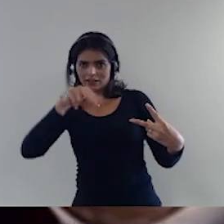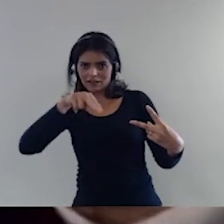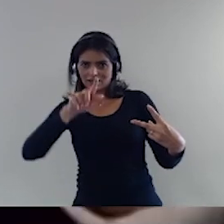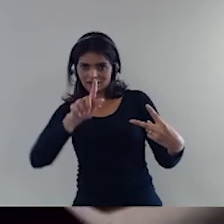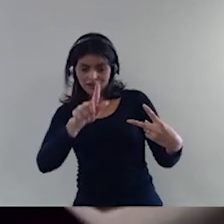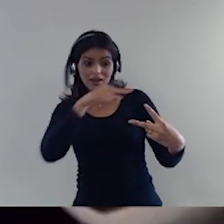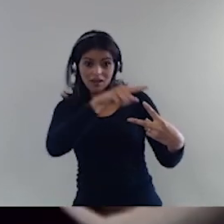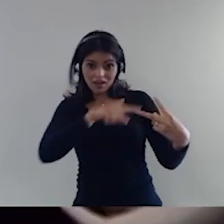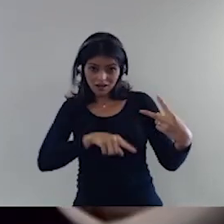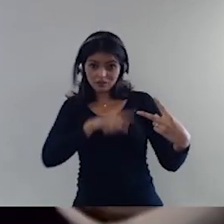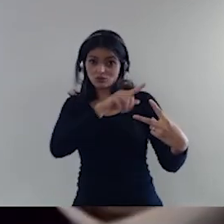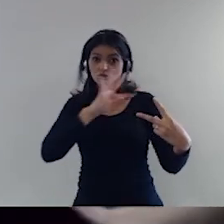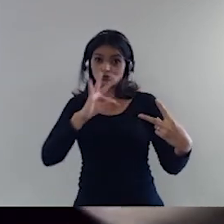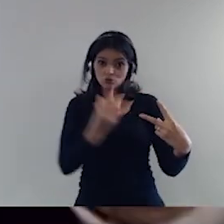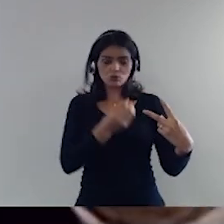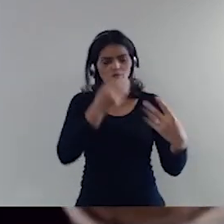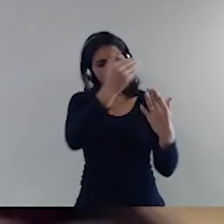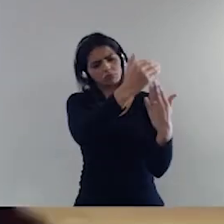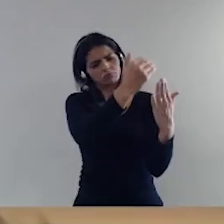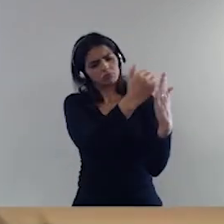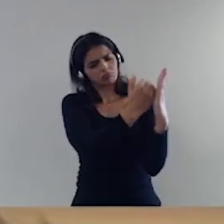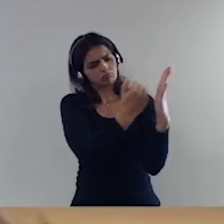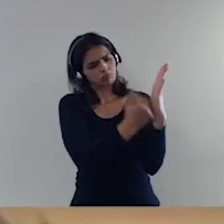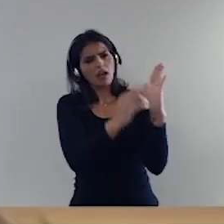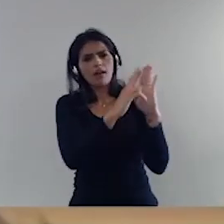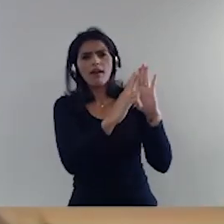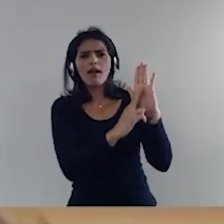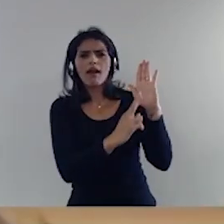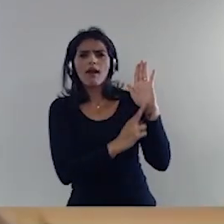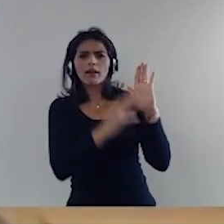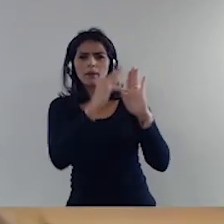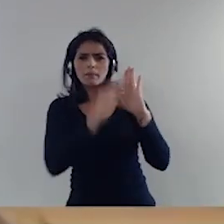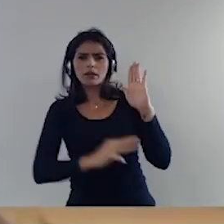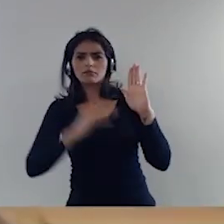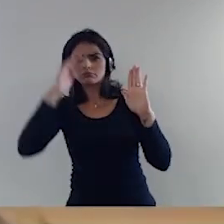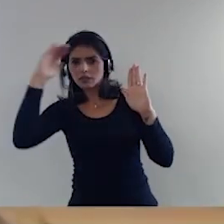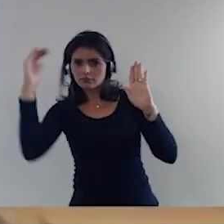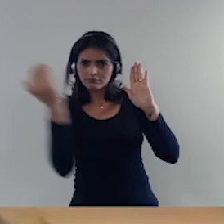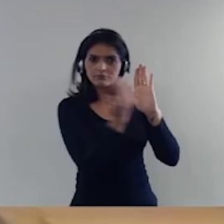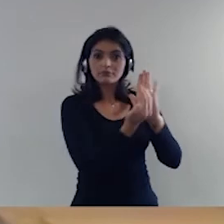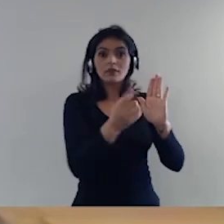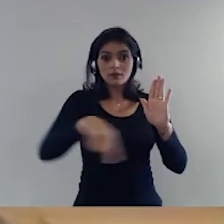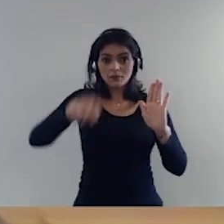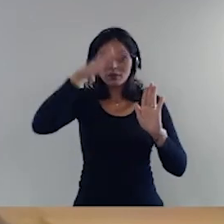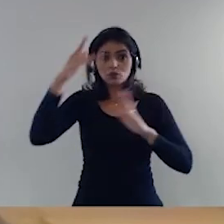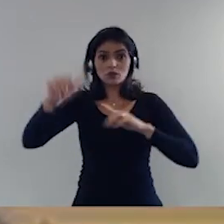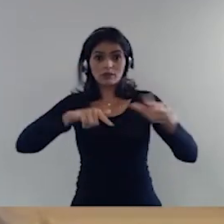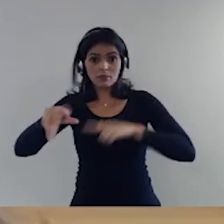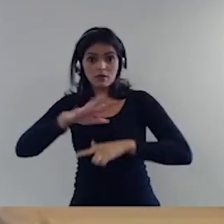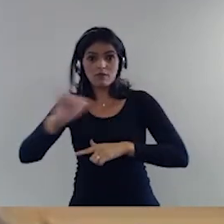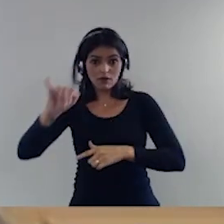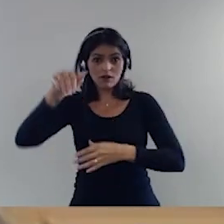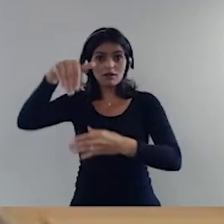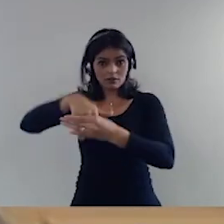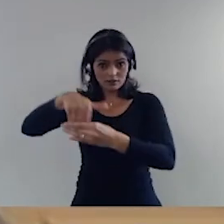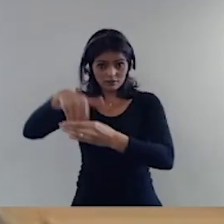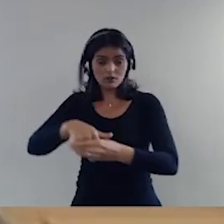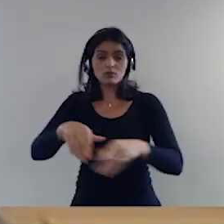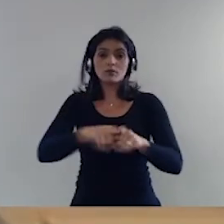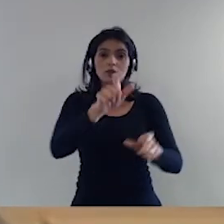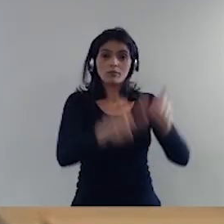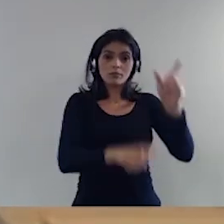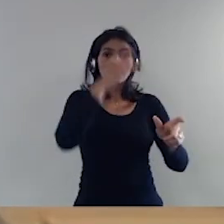item para a segurança dos mesários e dos eleitores, e nós